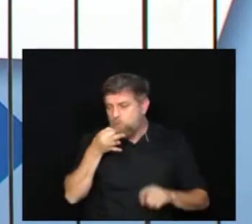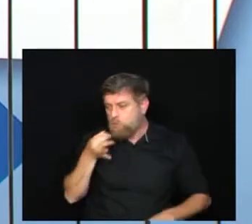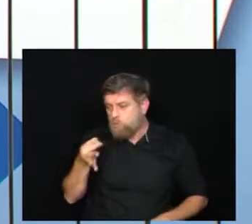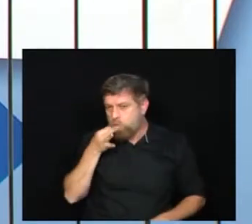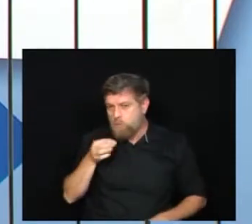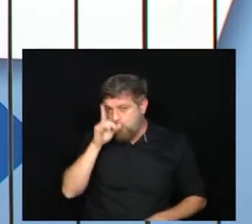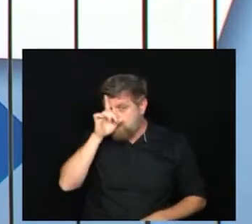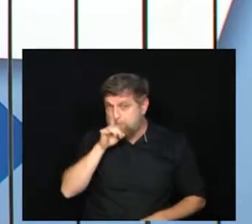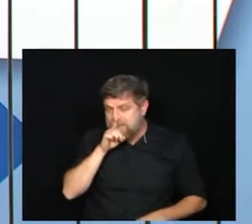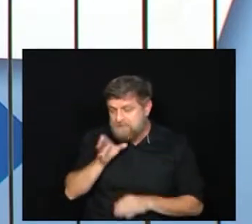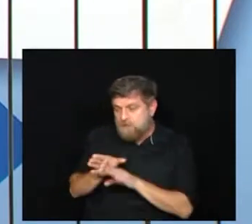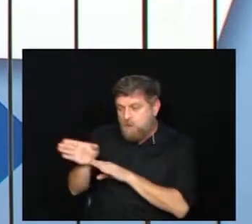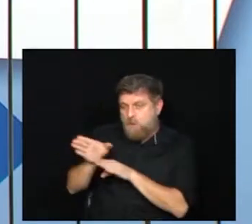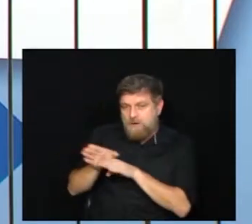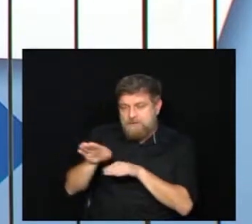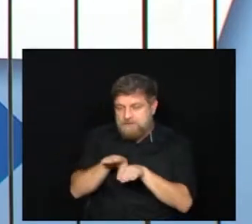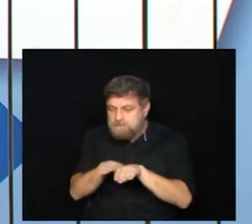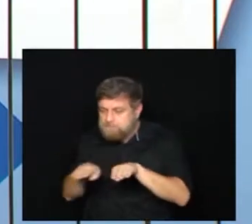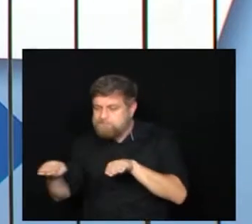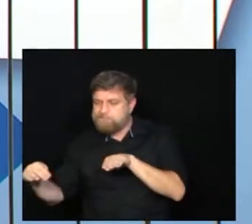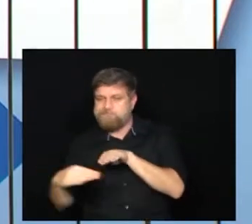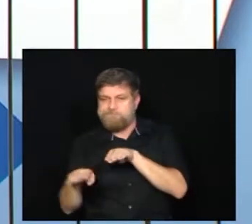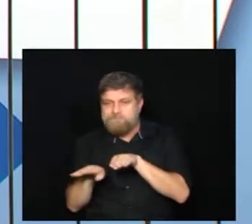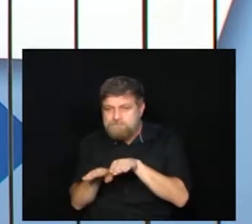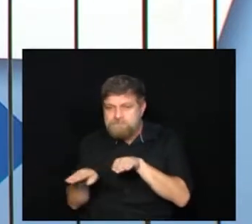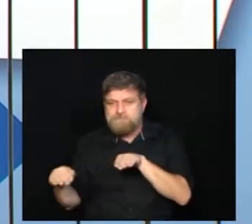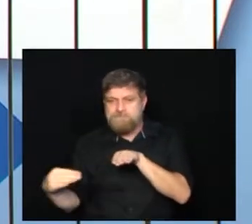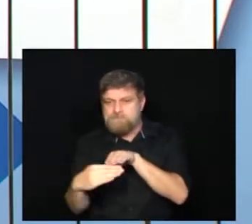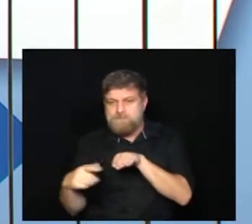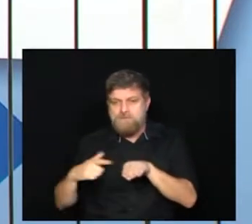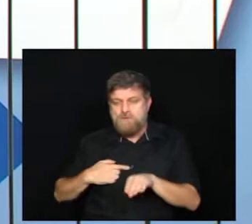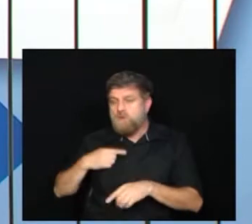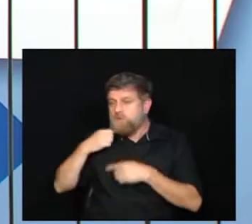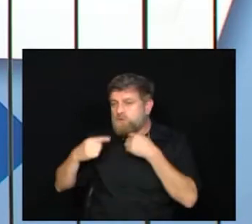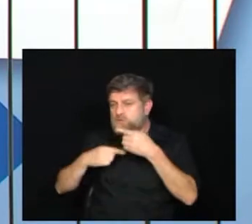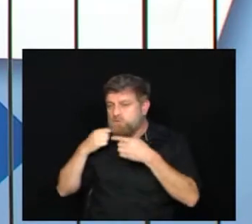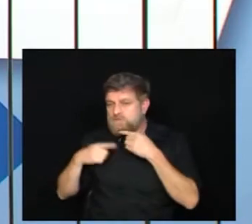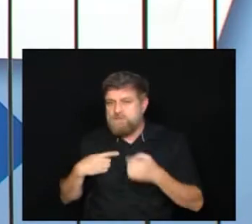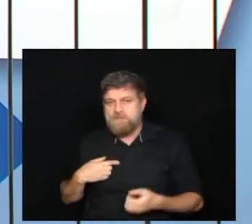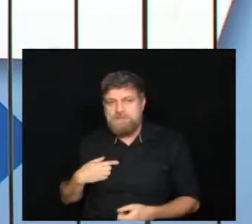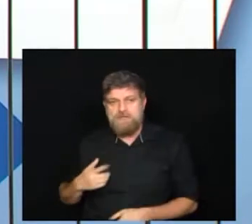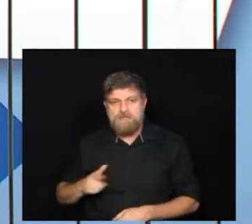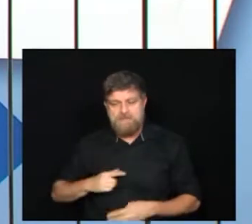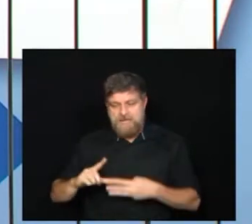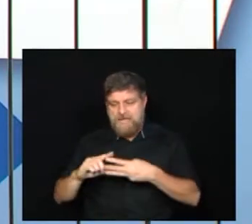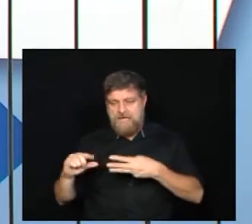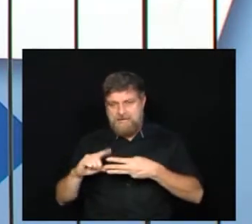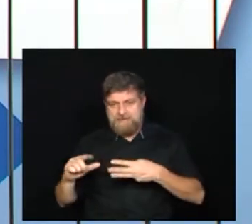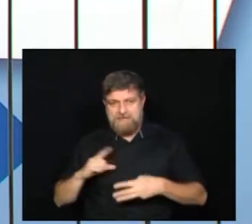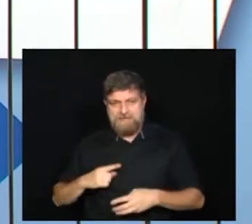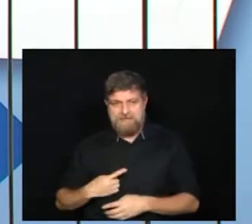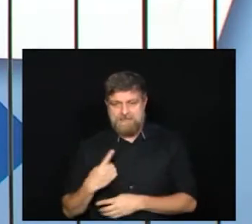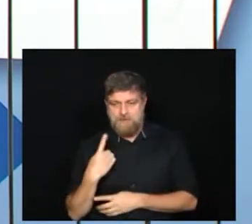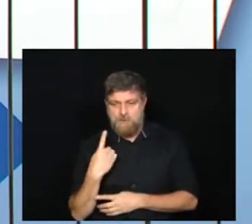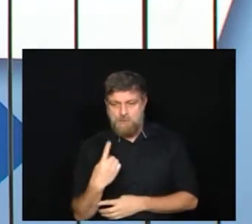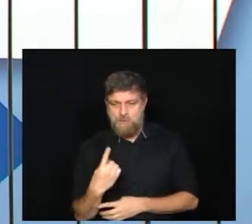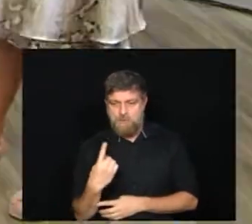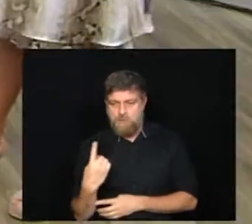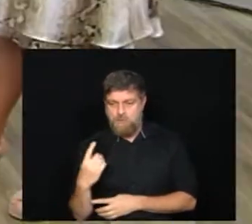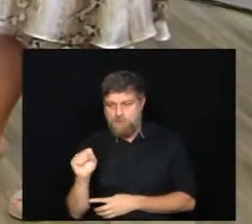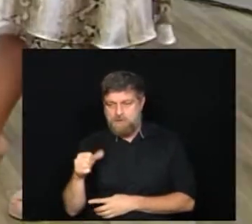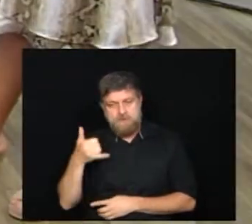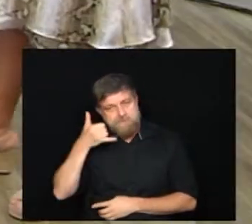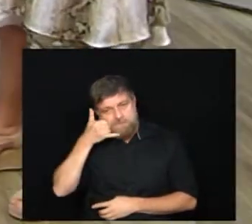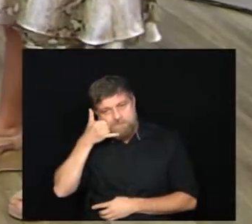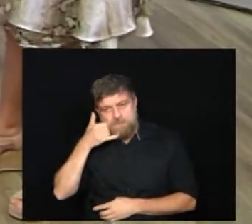naquela região orientando os motoristas e qualquer dúvida também pode usar o Fale Conosco da INDEC, que é o número 118. Mirna